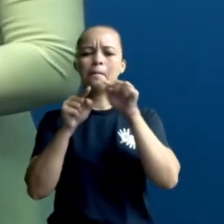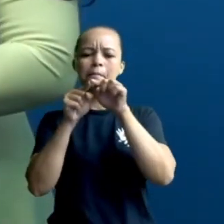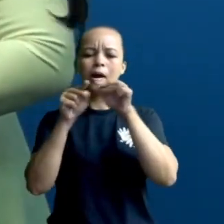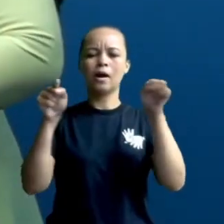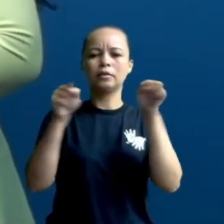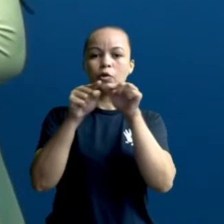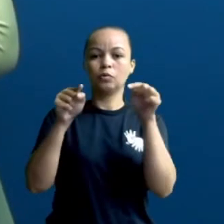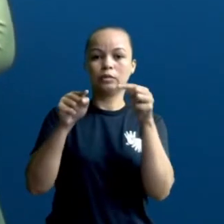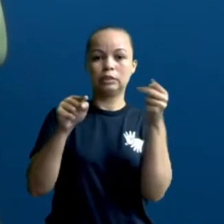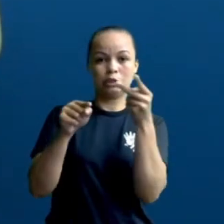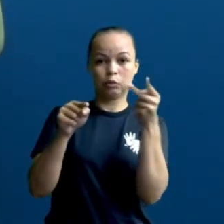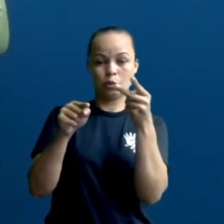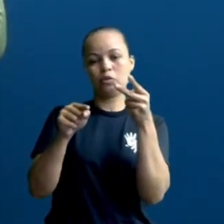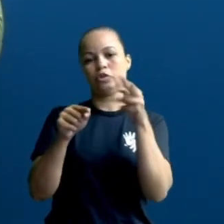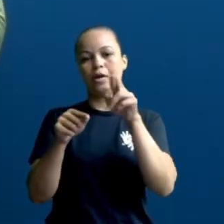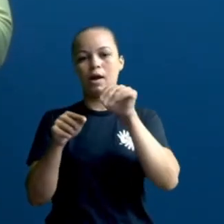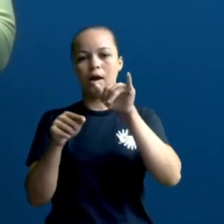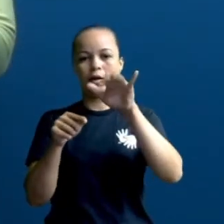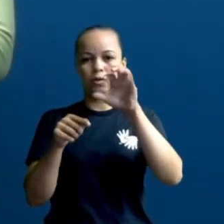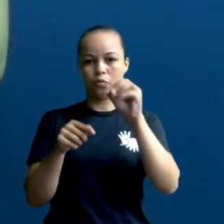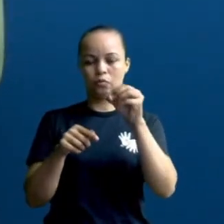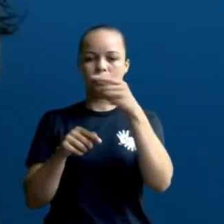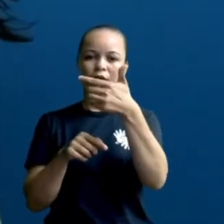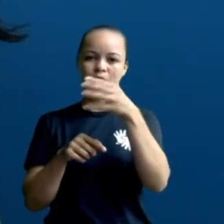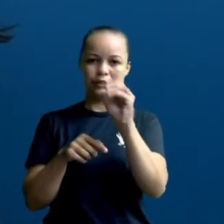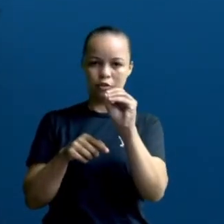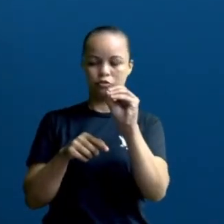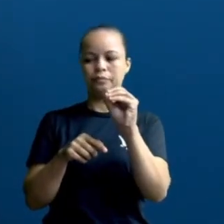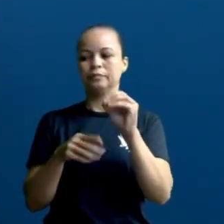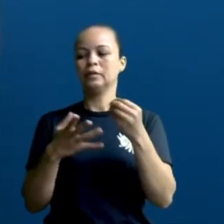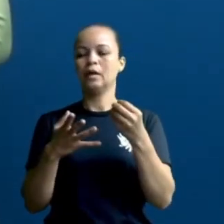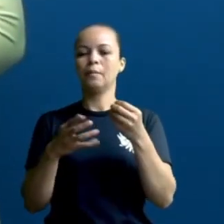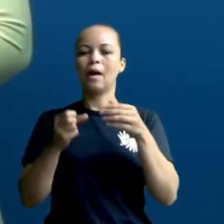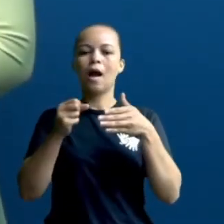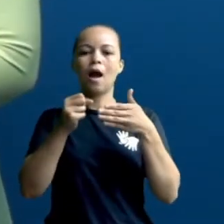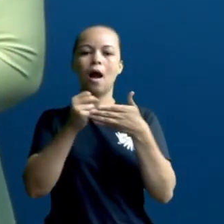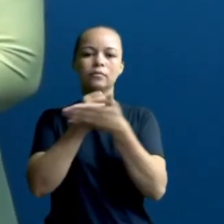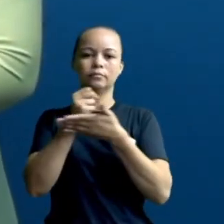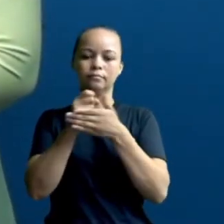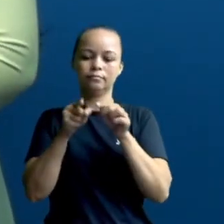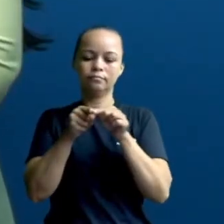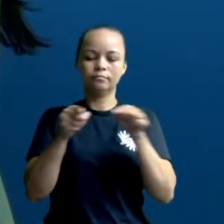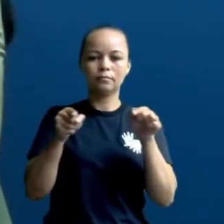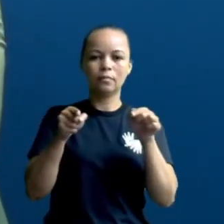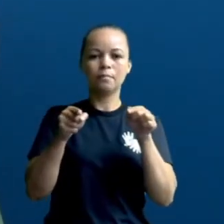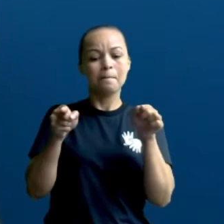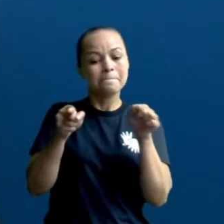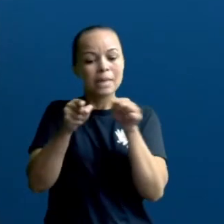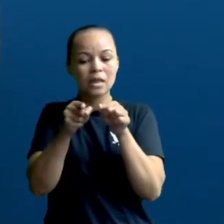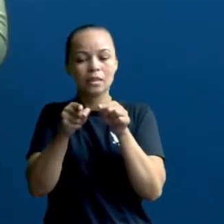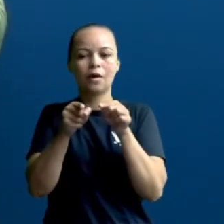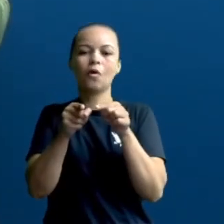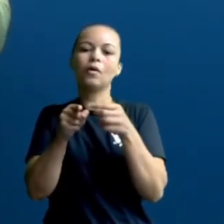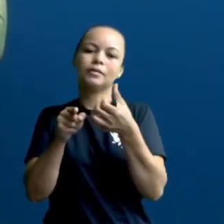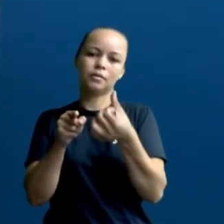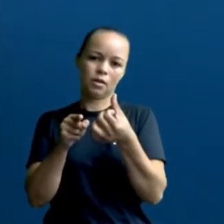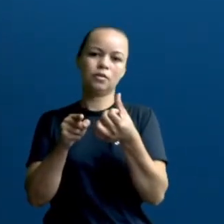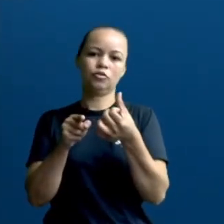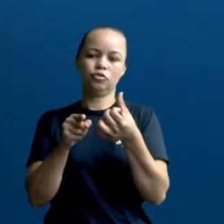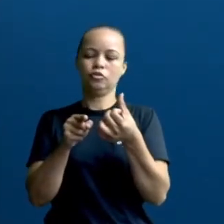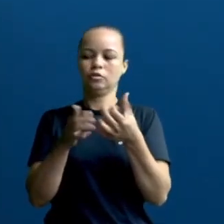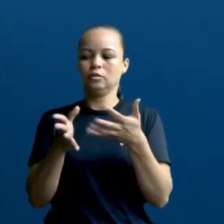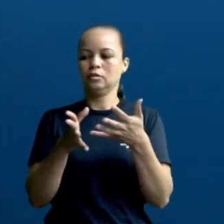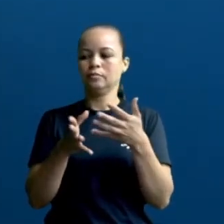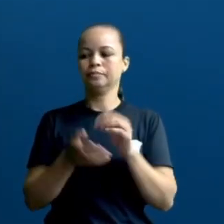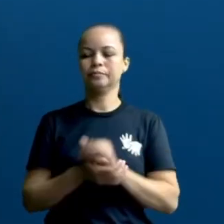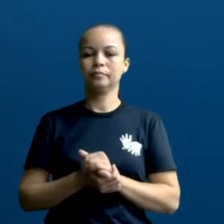2 raios, 20. A base menor, 6. E a altura, ó, eu não coloquei lá, mas coloquei aqui,